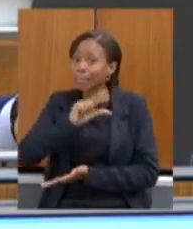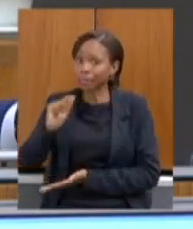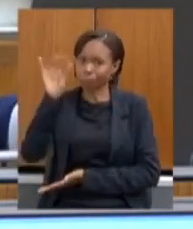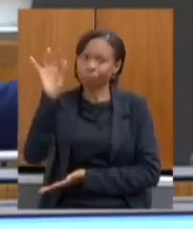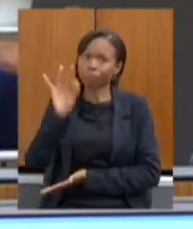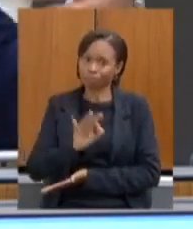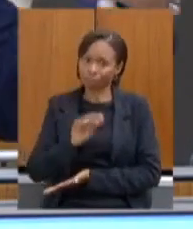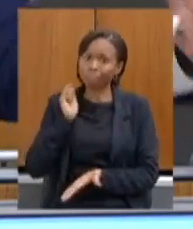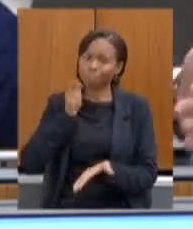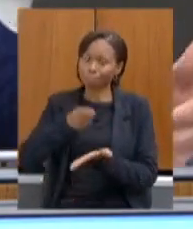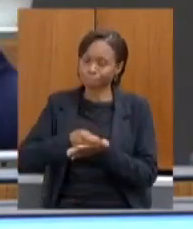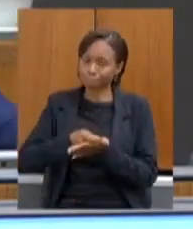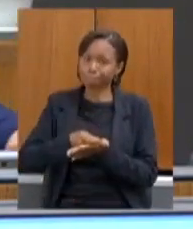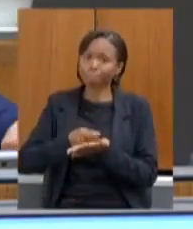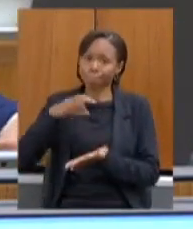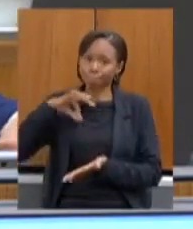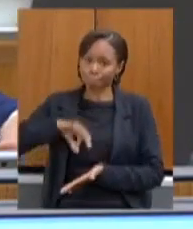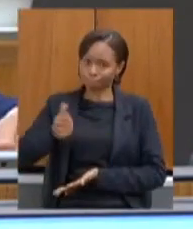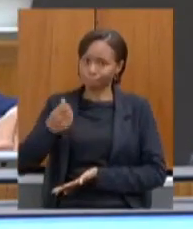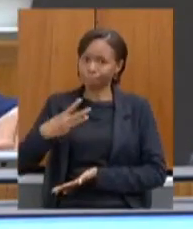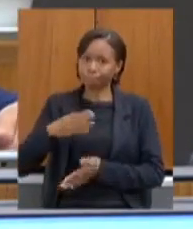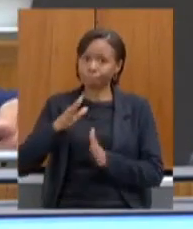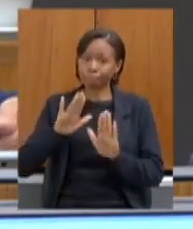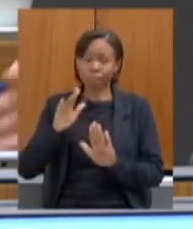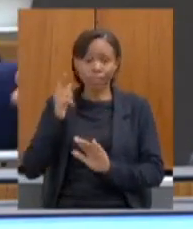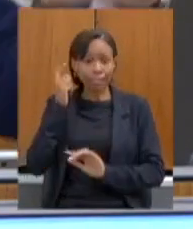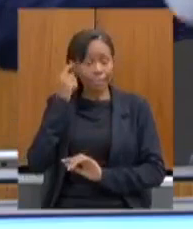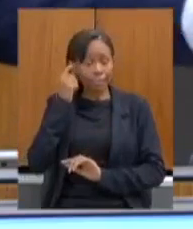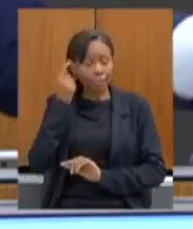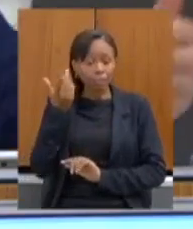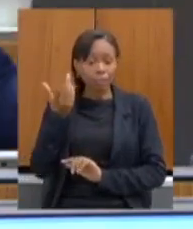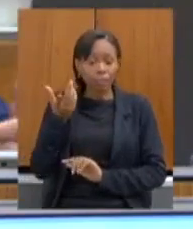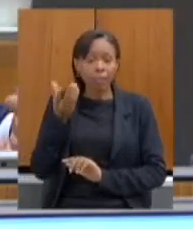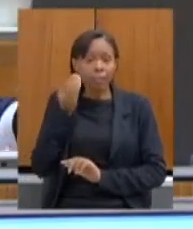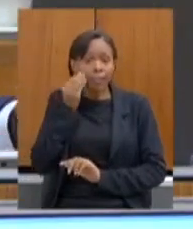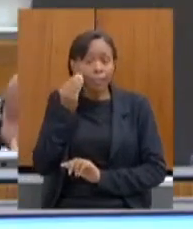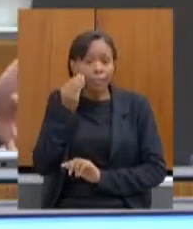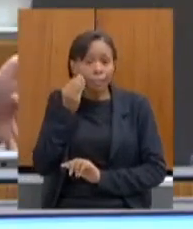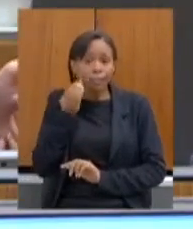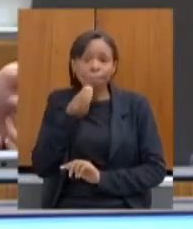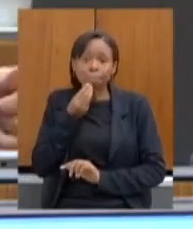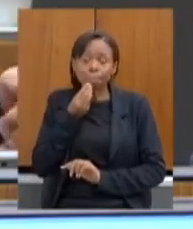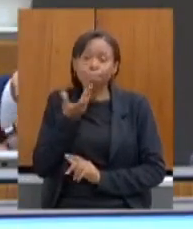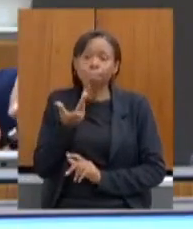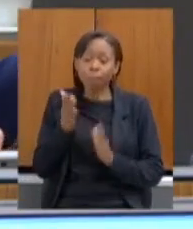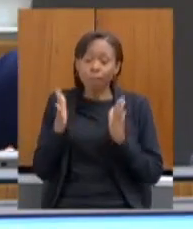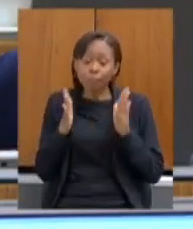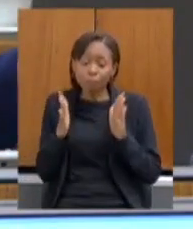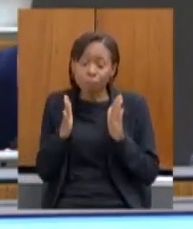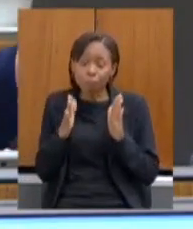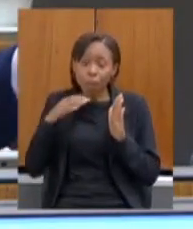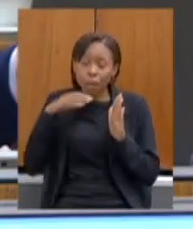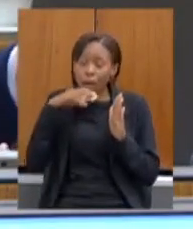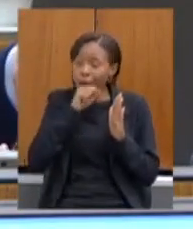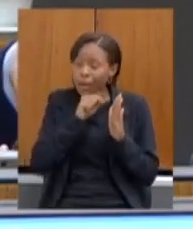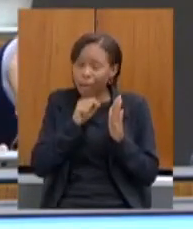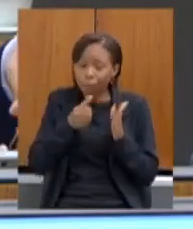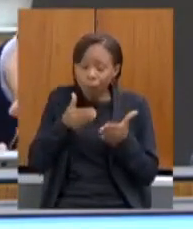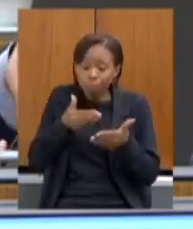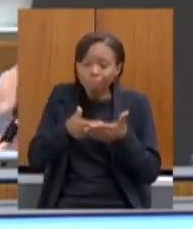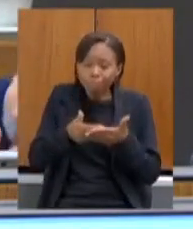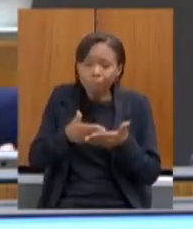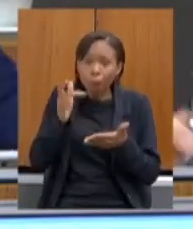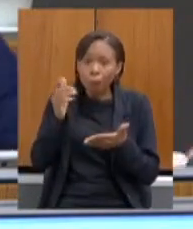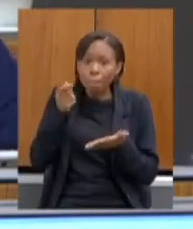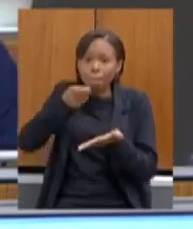a gente espera no mais curto espaço possível de tempo anunciar o restante do cronograma de pagamentos, mas que estamos nesse momento em